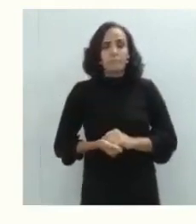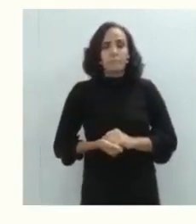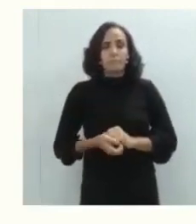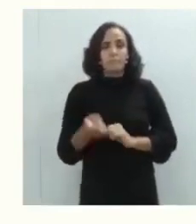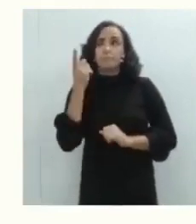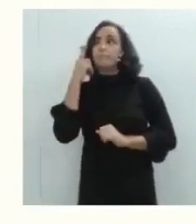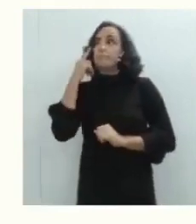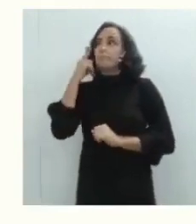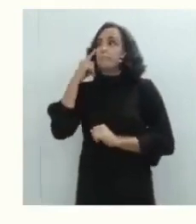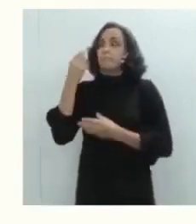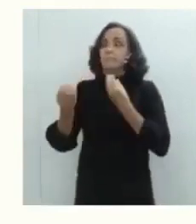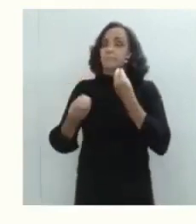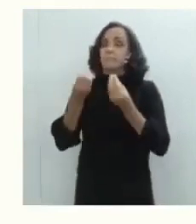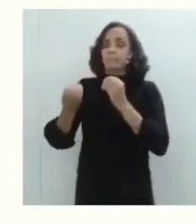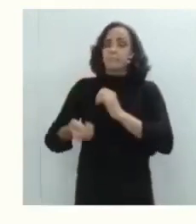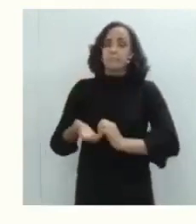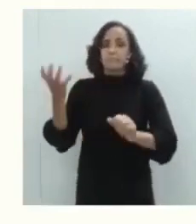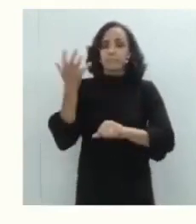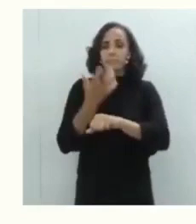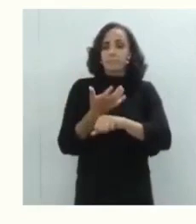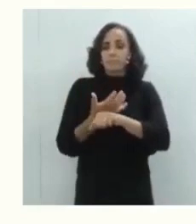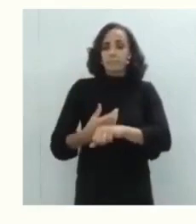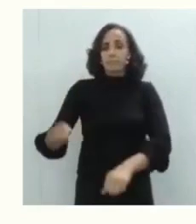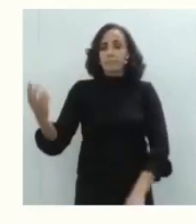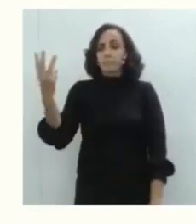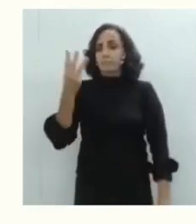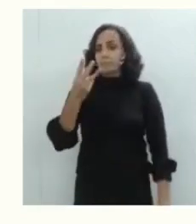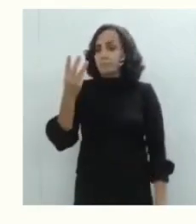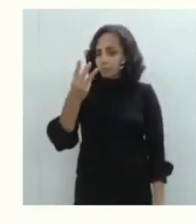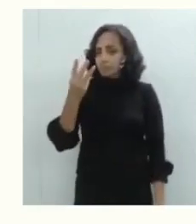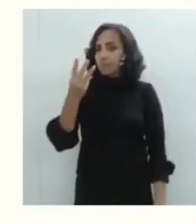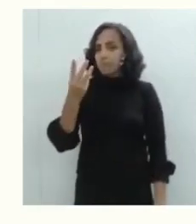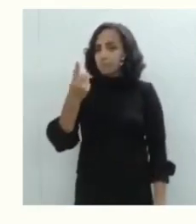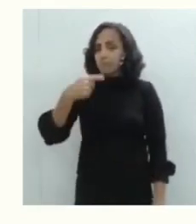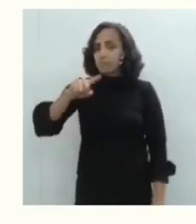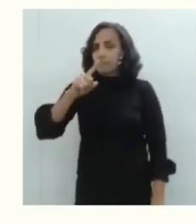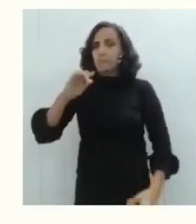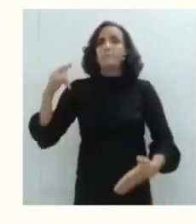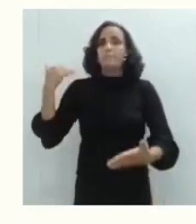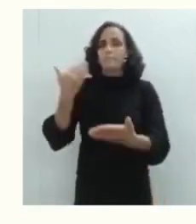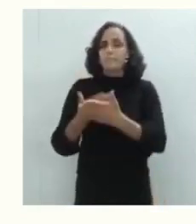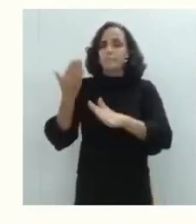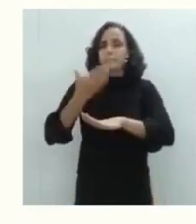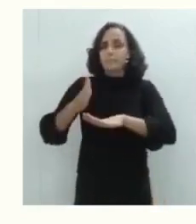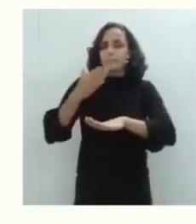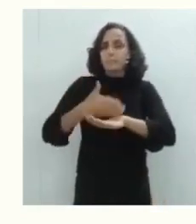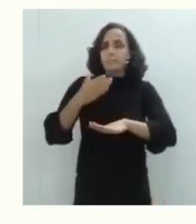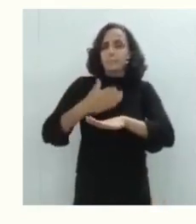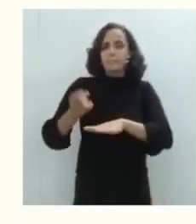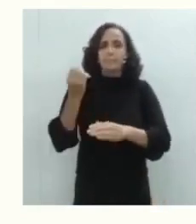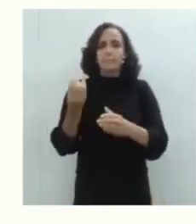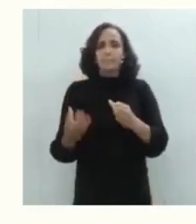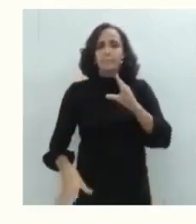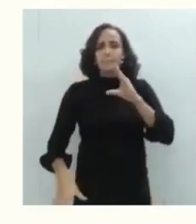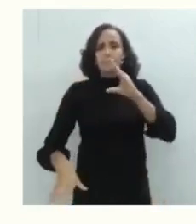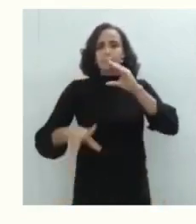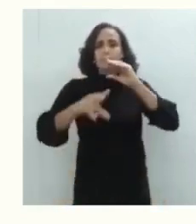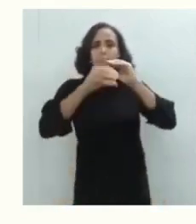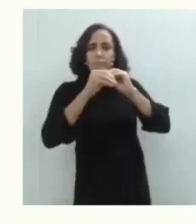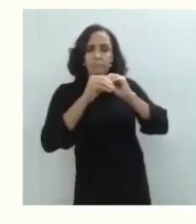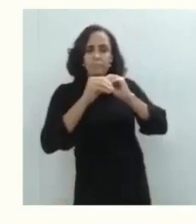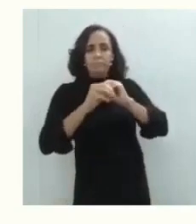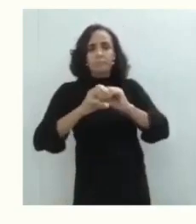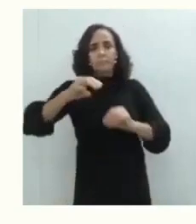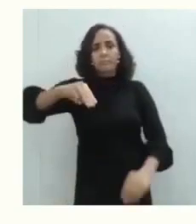Olha aí. Na competência 3, quando a gente fez a simulação, a gente viu que a gente inseriu a aluna